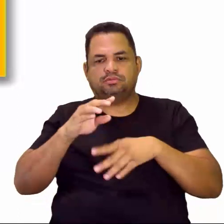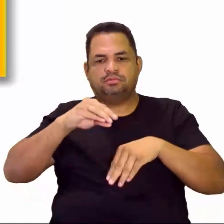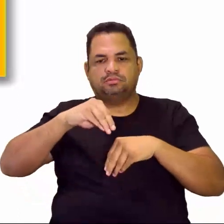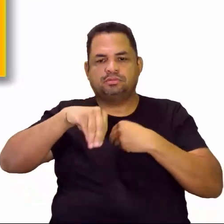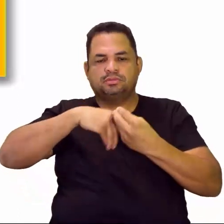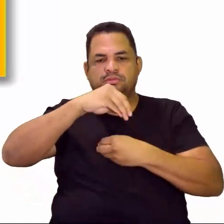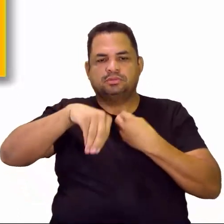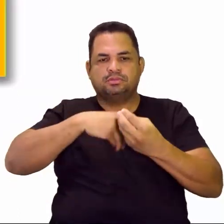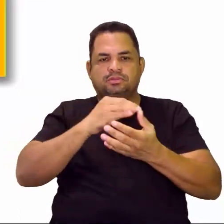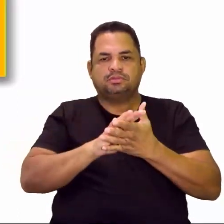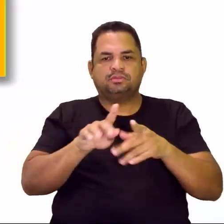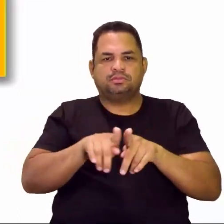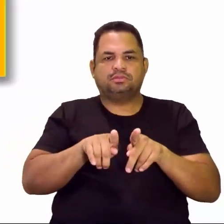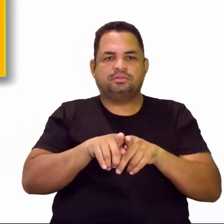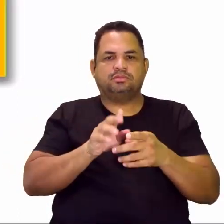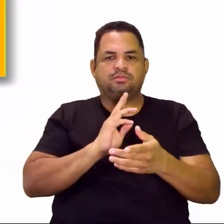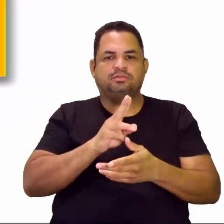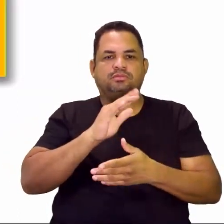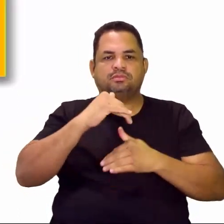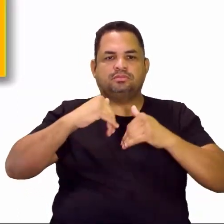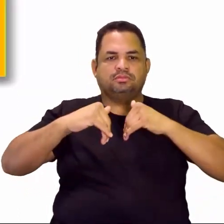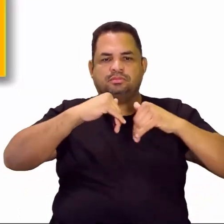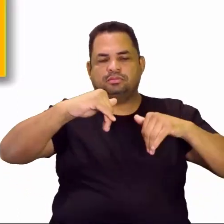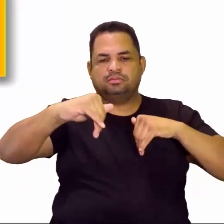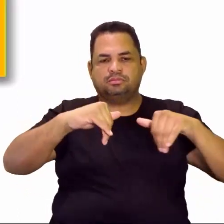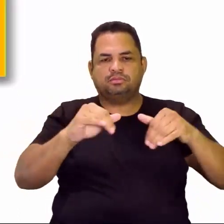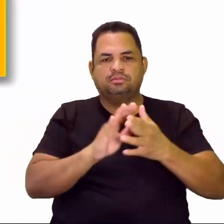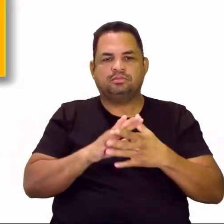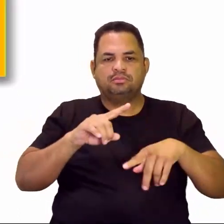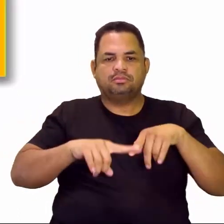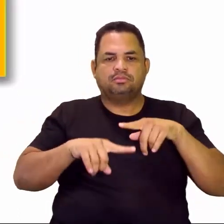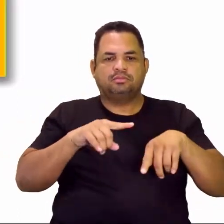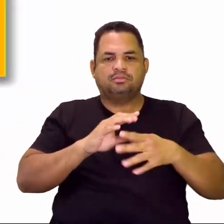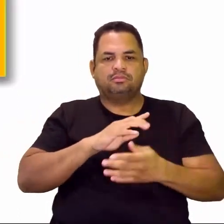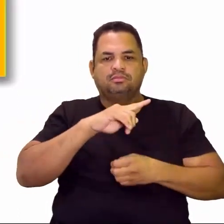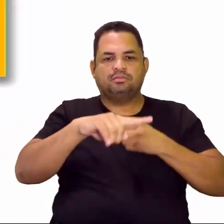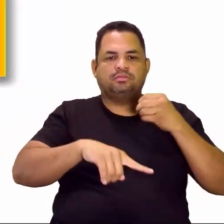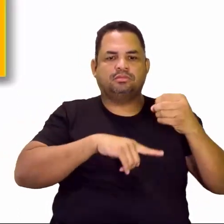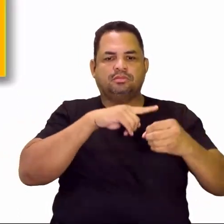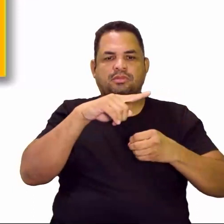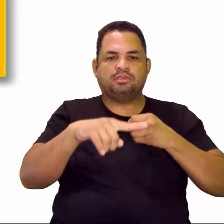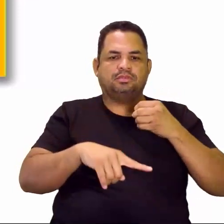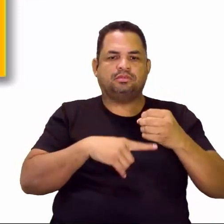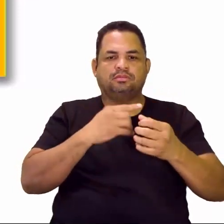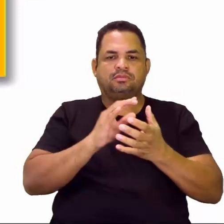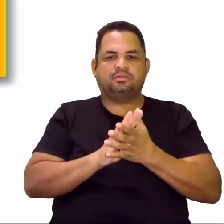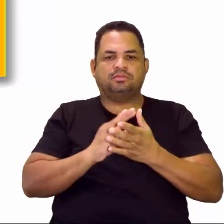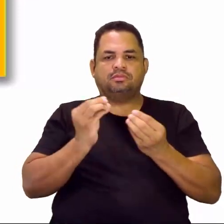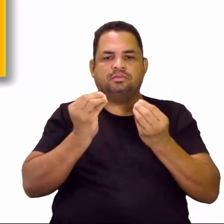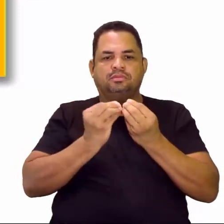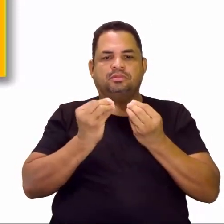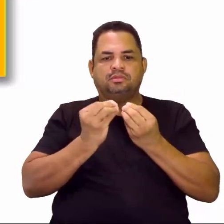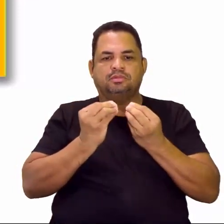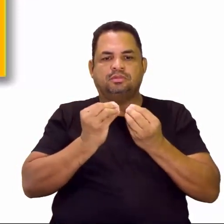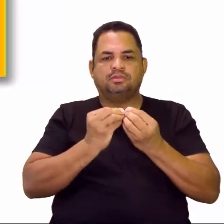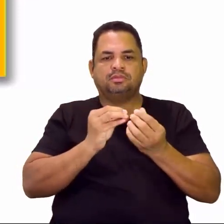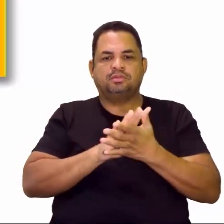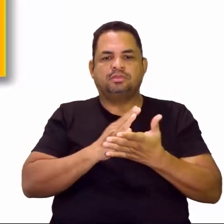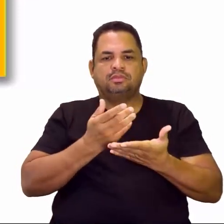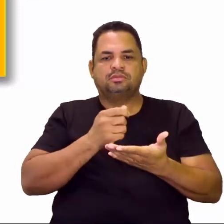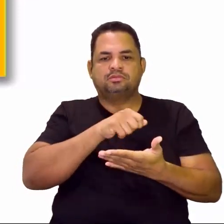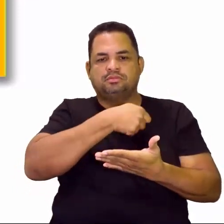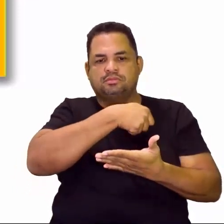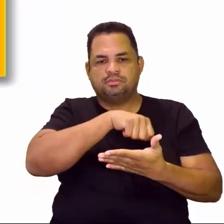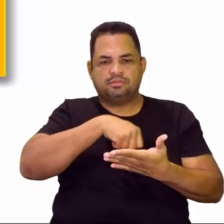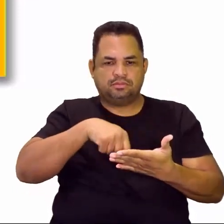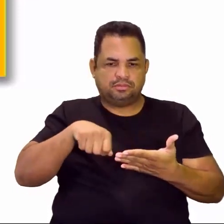misturas, como também os processos de separação de materiais, átomos e moléculas